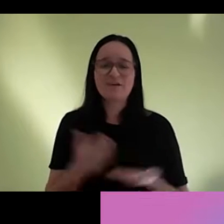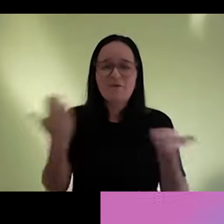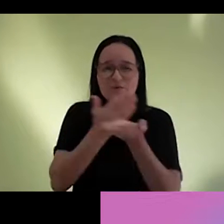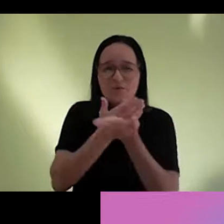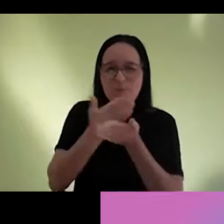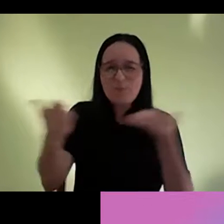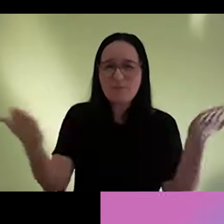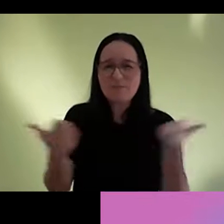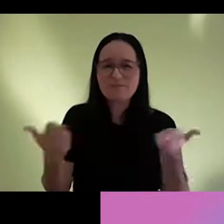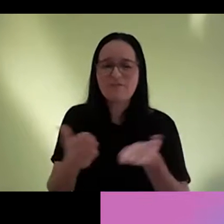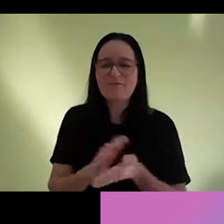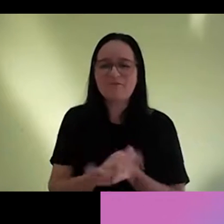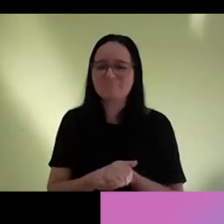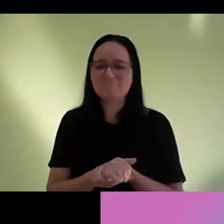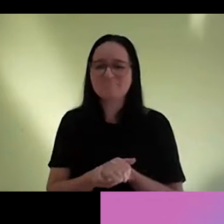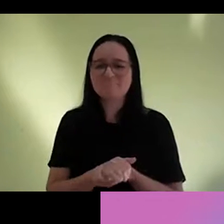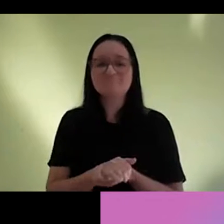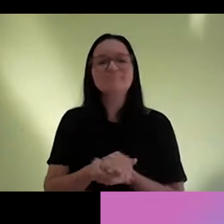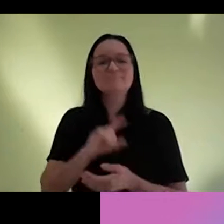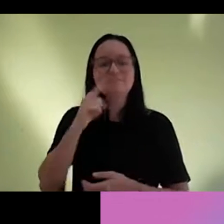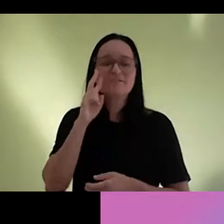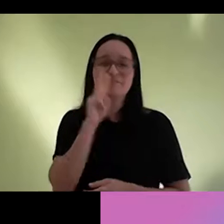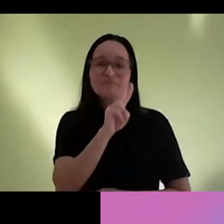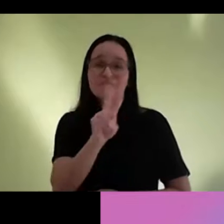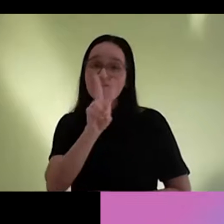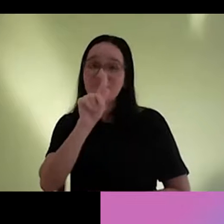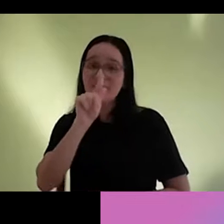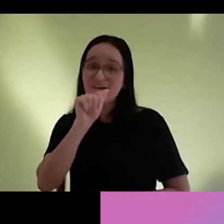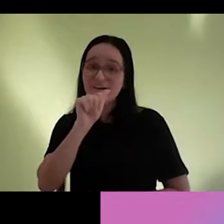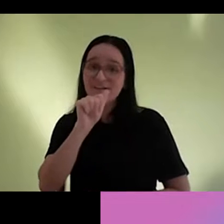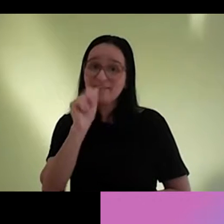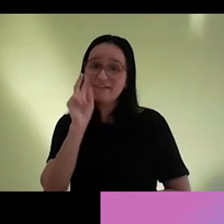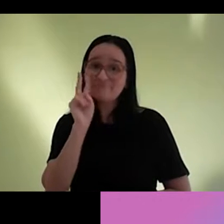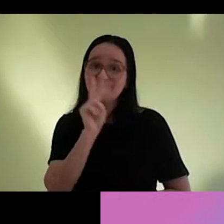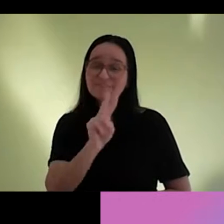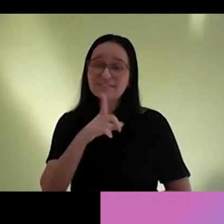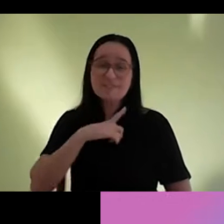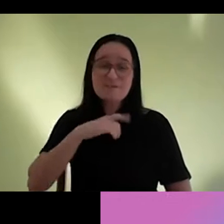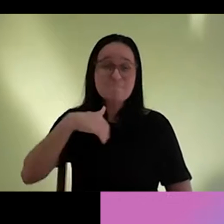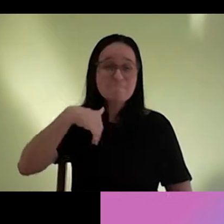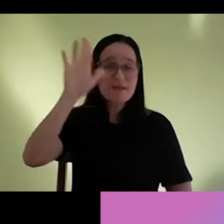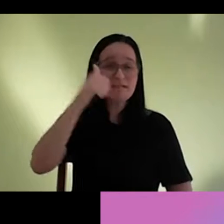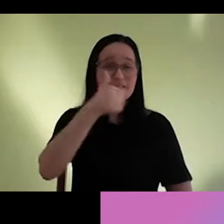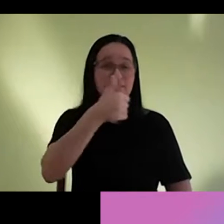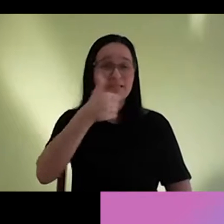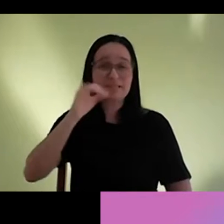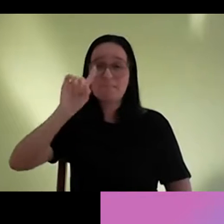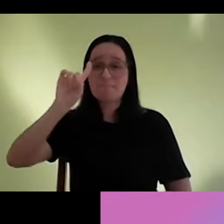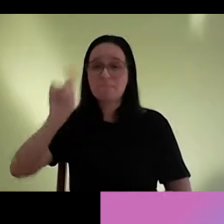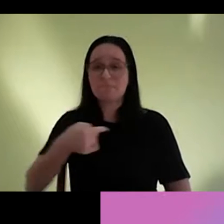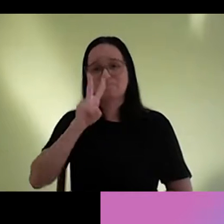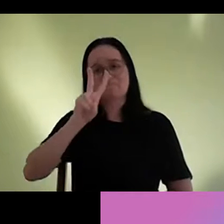galera não deixem de acessar o painel de vagas são mais de 110 mil vagas acessa lá